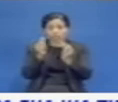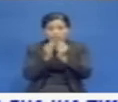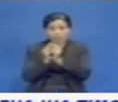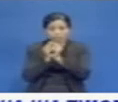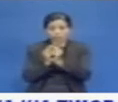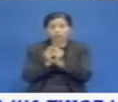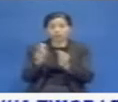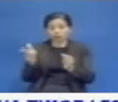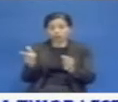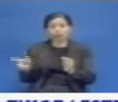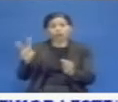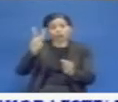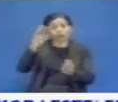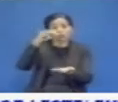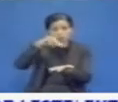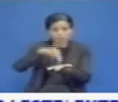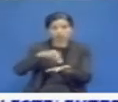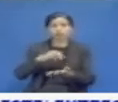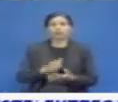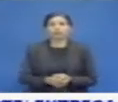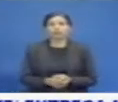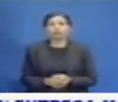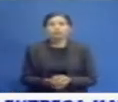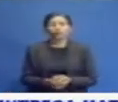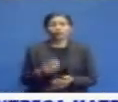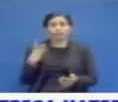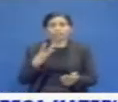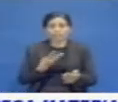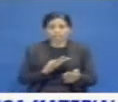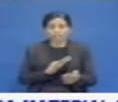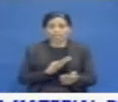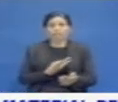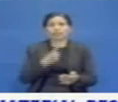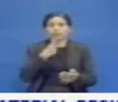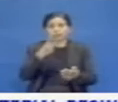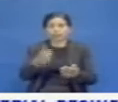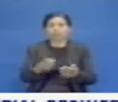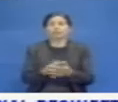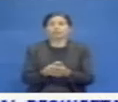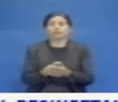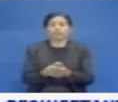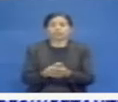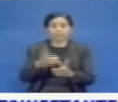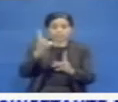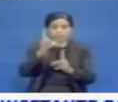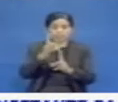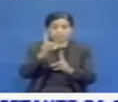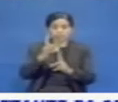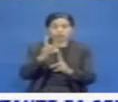dólar americano. A minota cata que as dívidas não financeiras e a 2018,